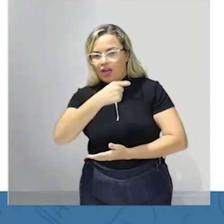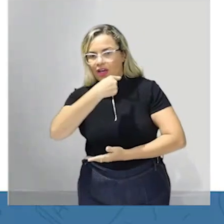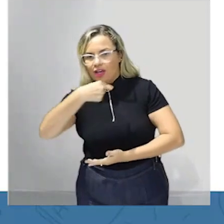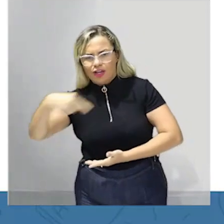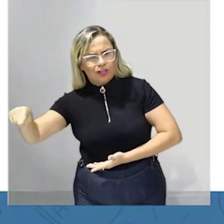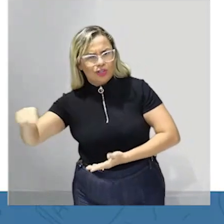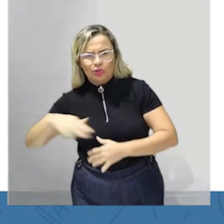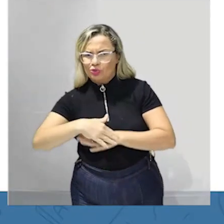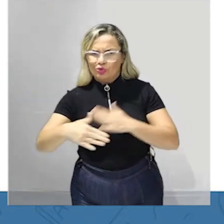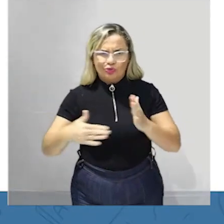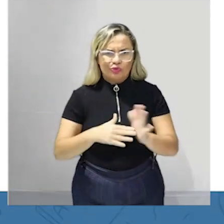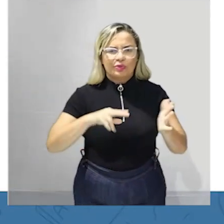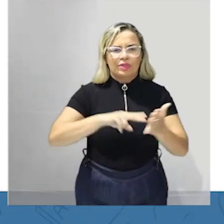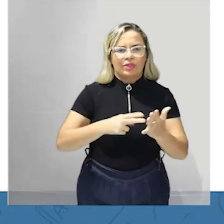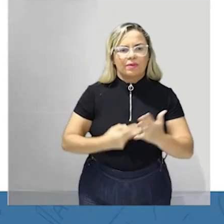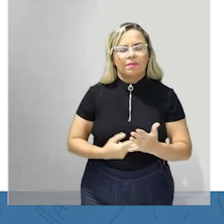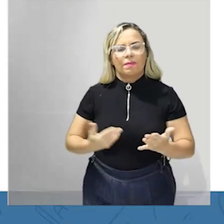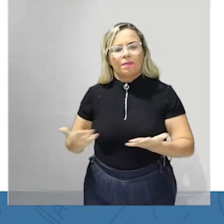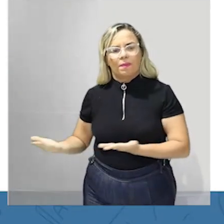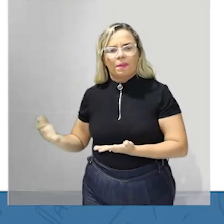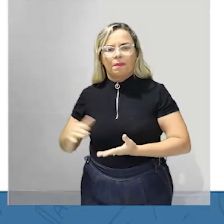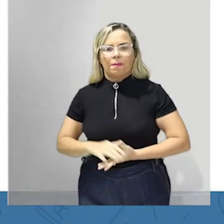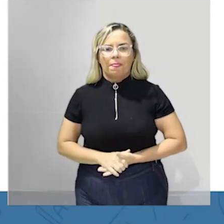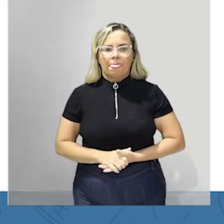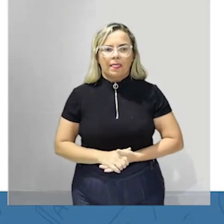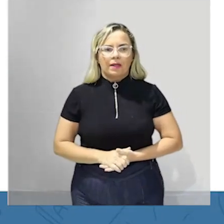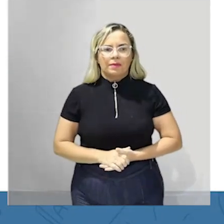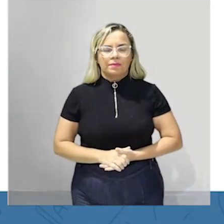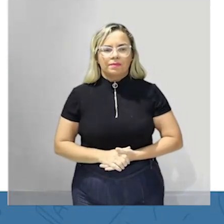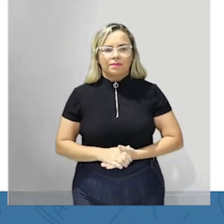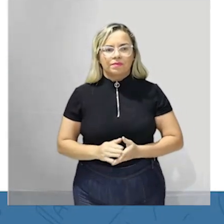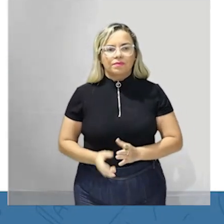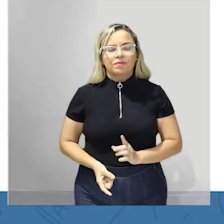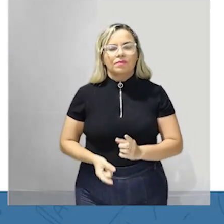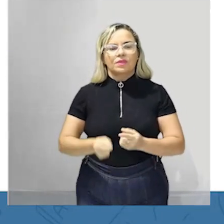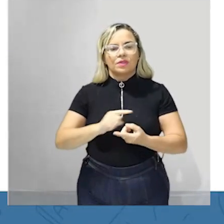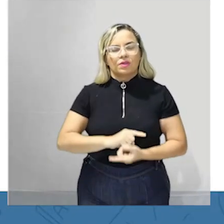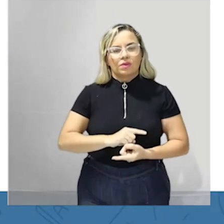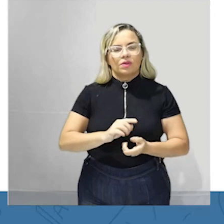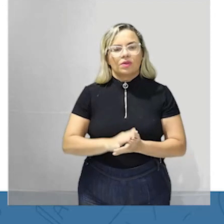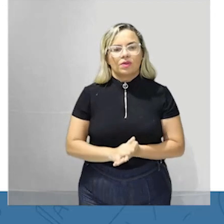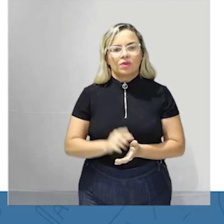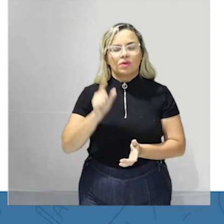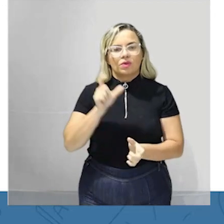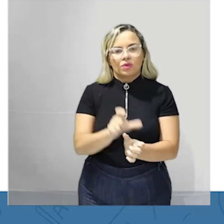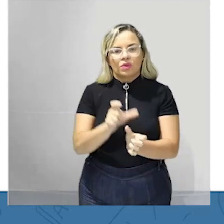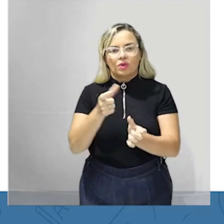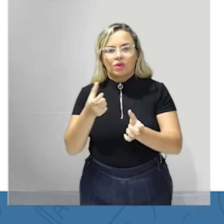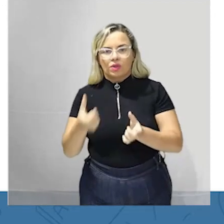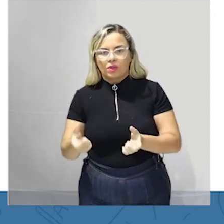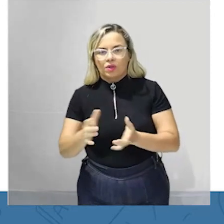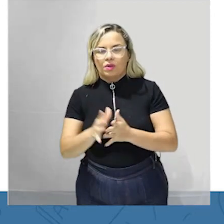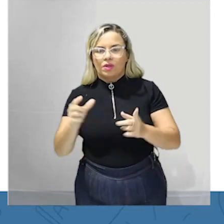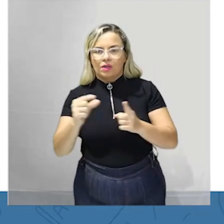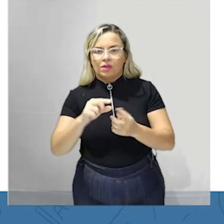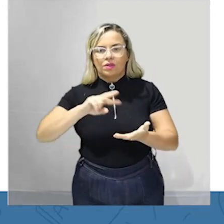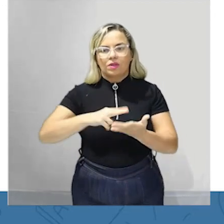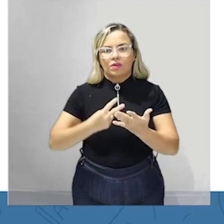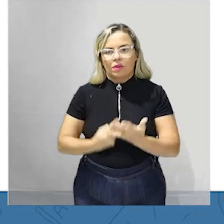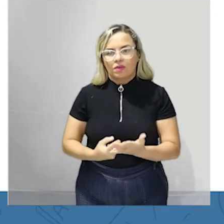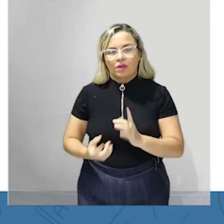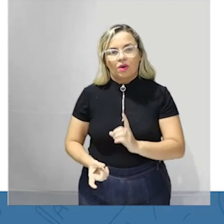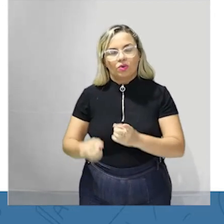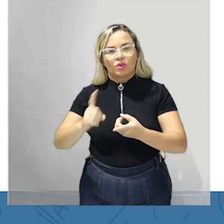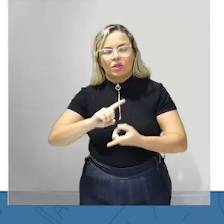os opostos ou antônimos são palavras que significam o contrário de outras. É mais comum em espanhol antônimos. Então,